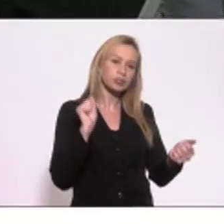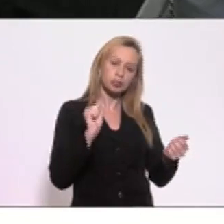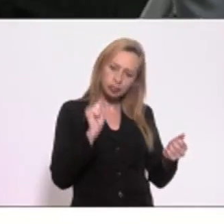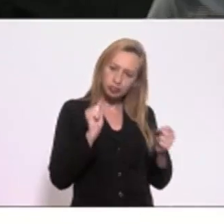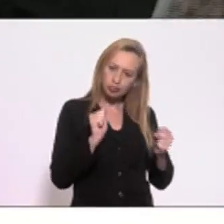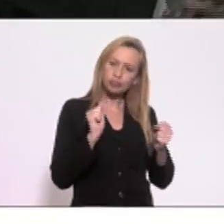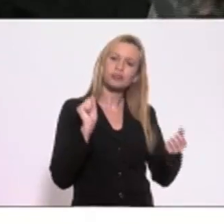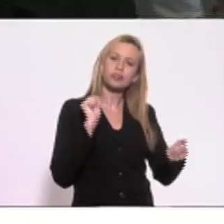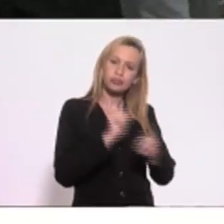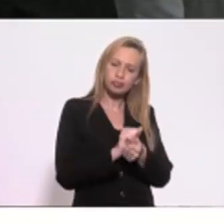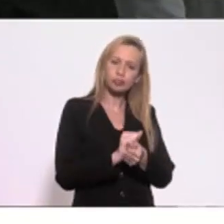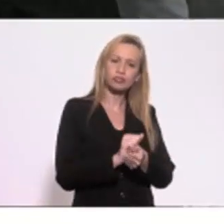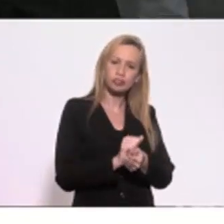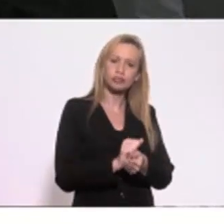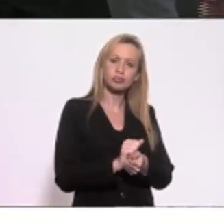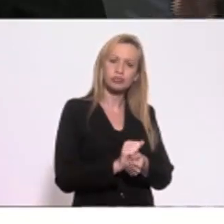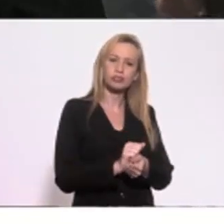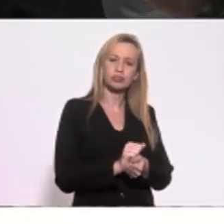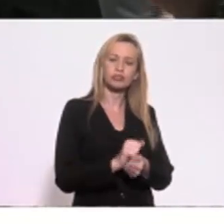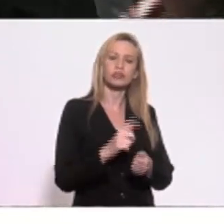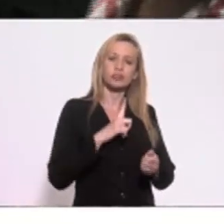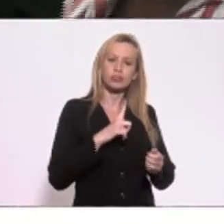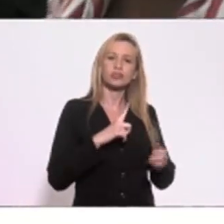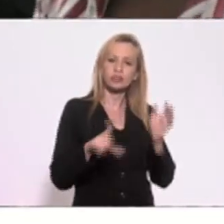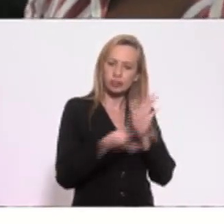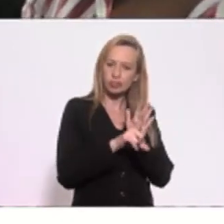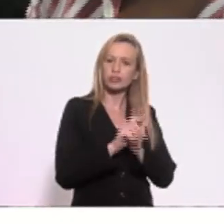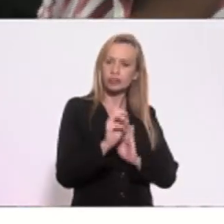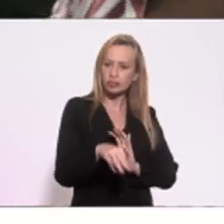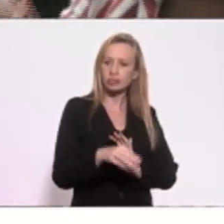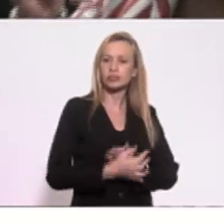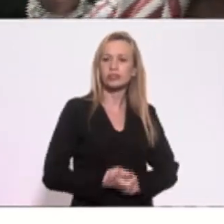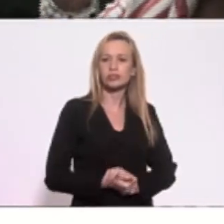incorporar equipamento solar que já está previsto em lei. Senhor presidente.